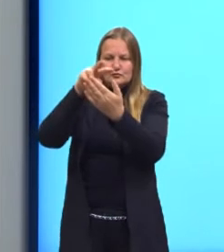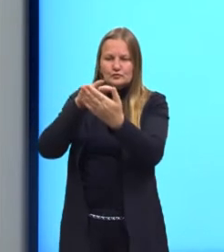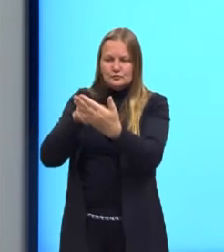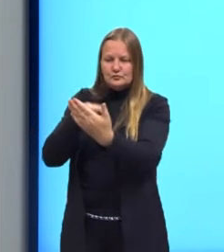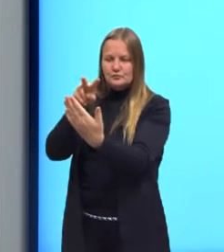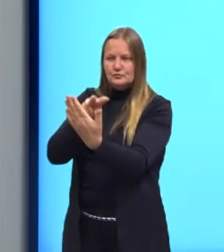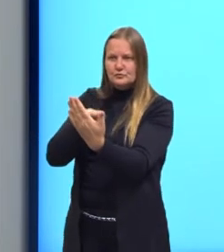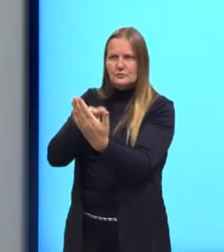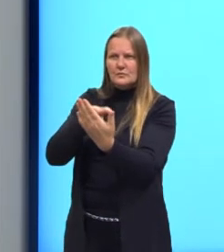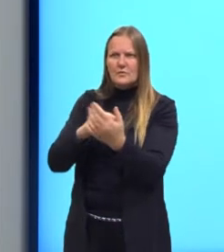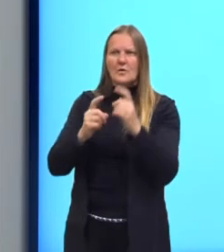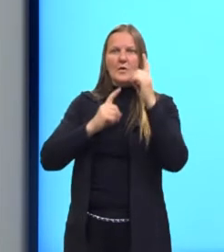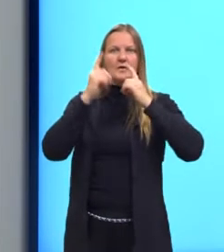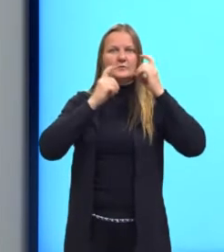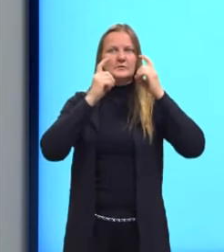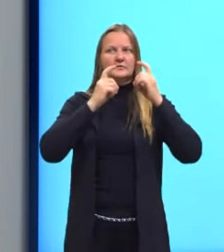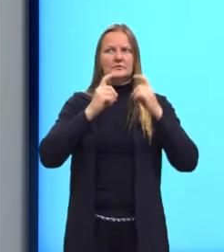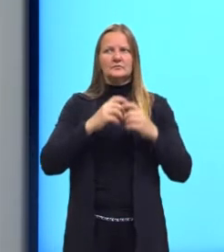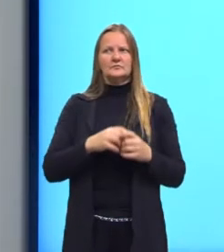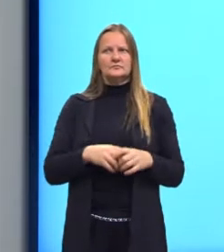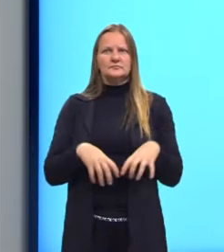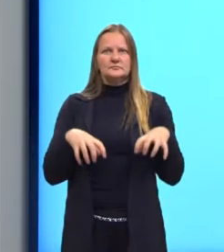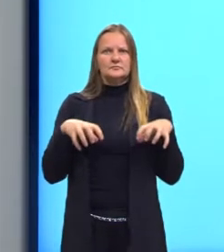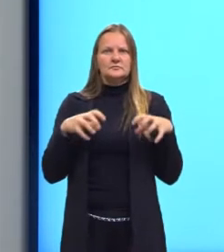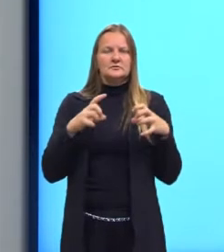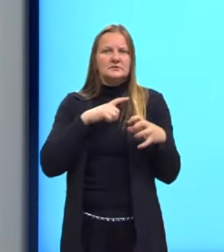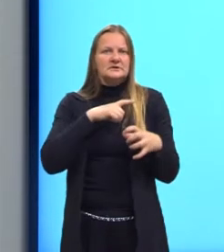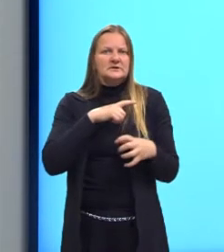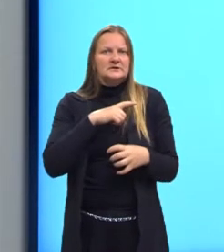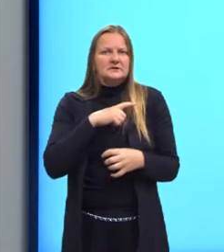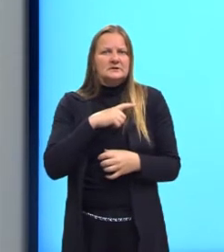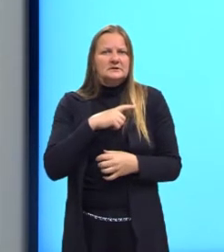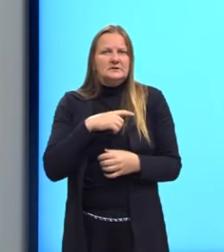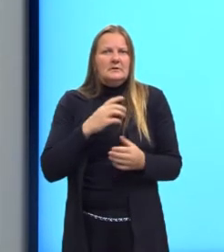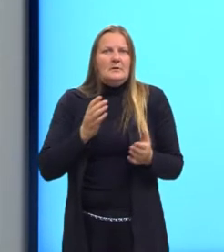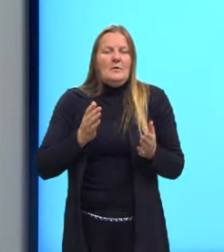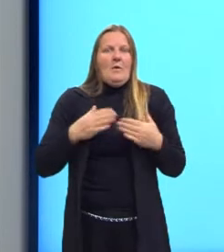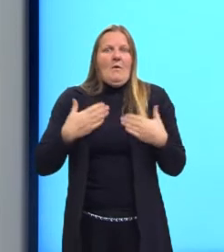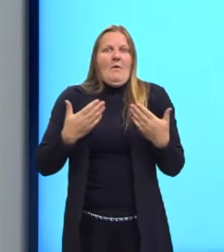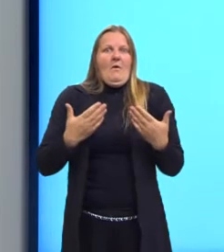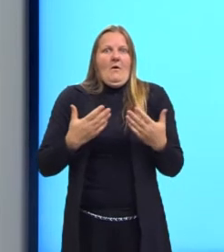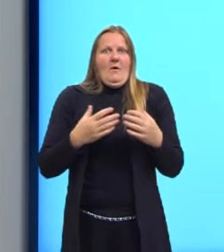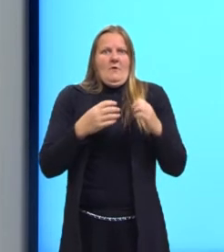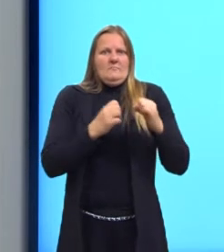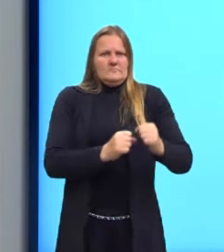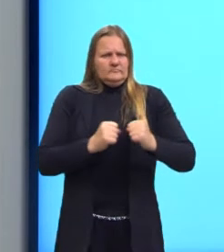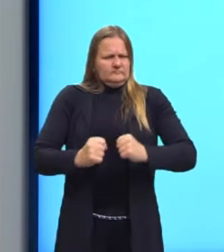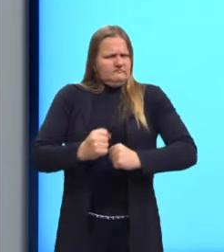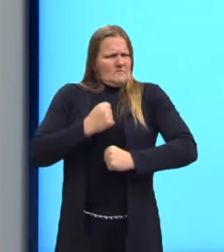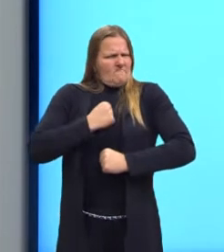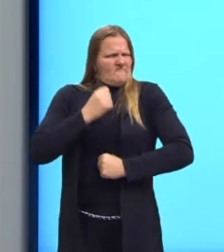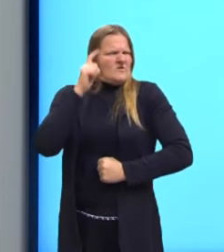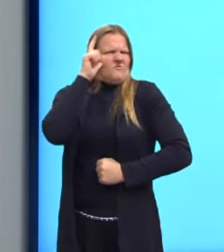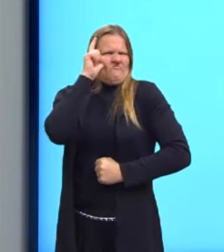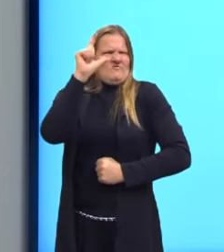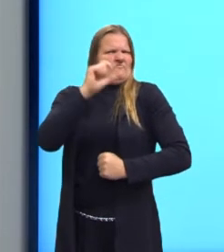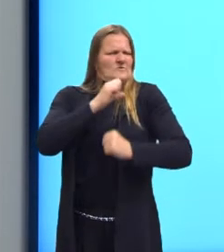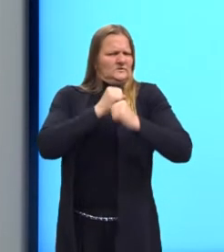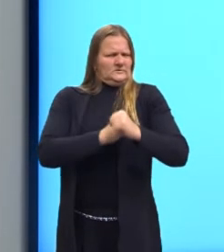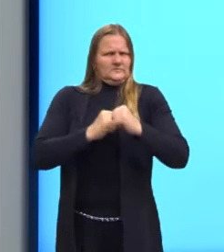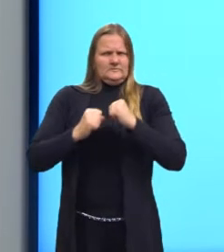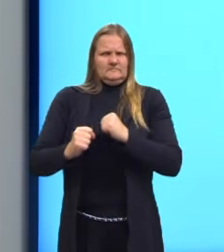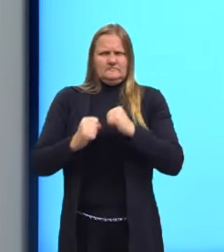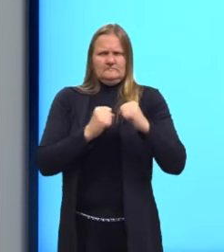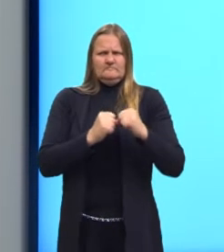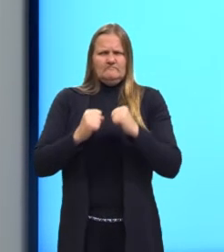com uma expressão diferente aqui agora ele tá com uma cara de poderoso é uma